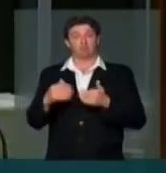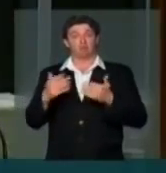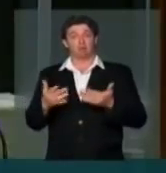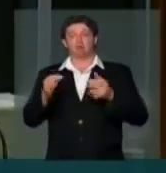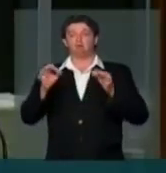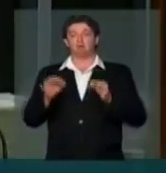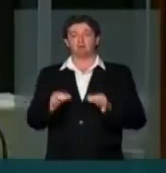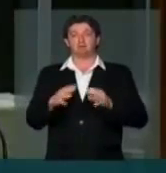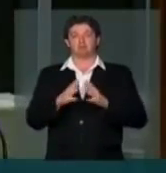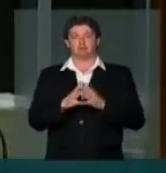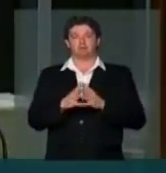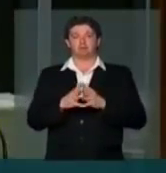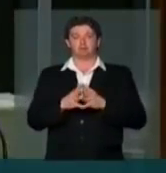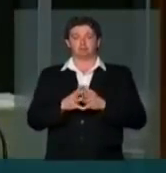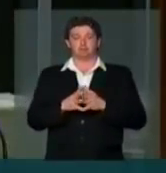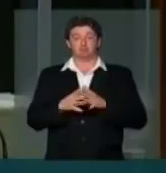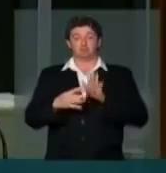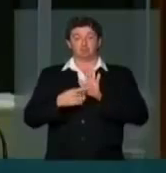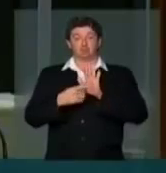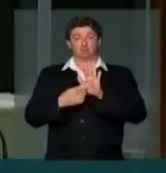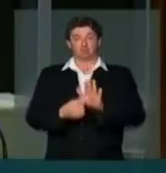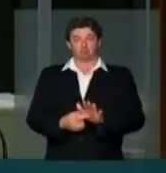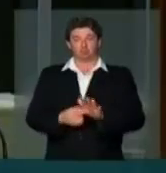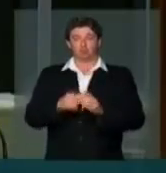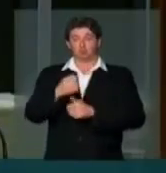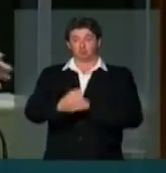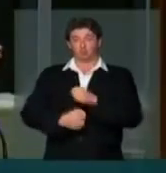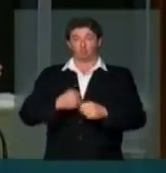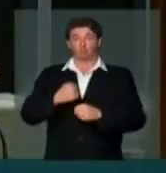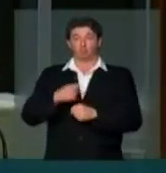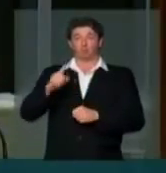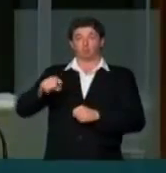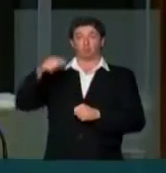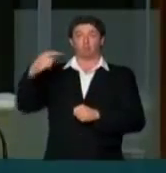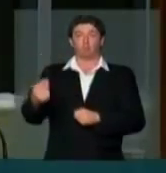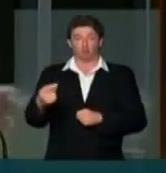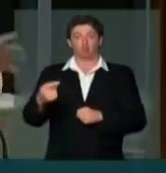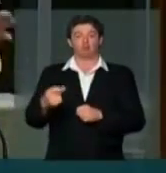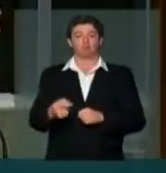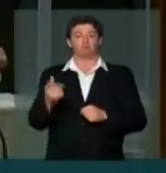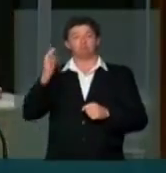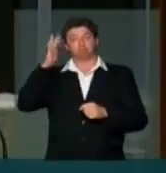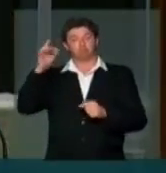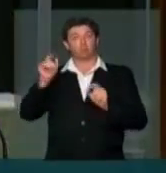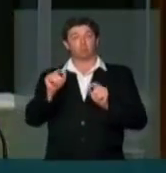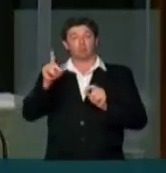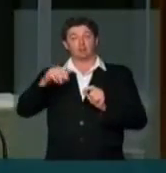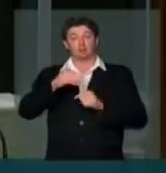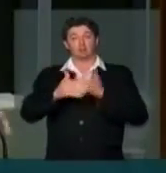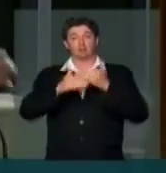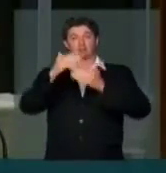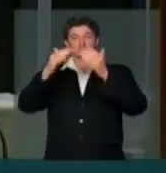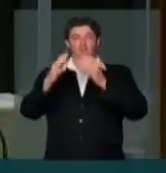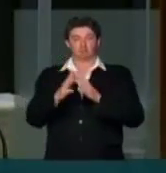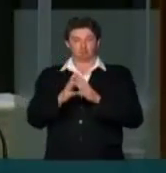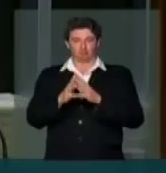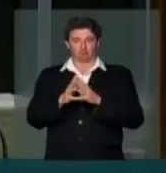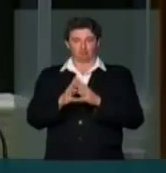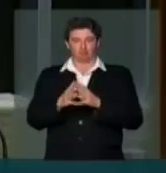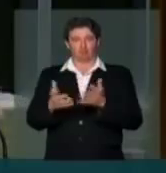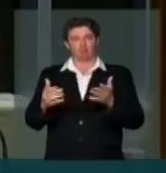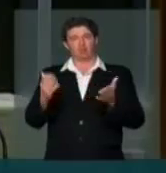a certeza que nos aponta um próximo ano com a perspectiva de retomada do crescimento, de fim